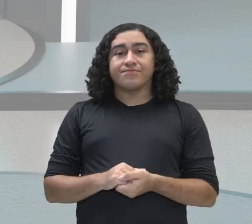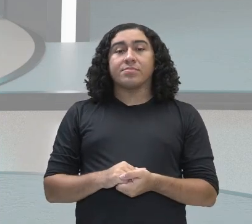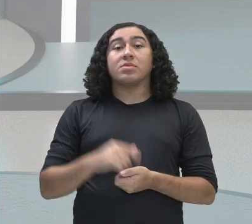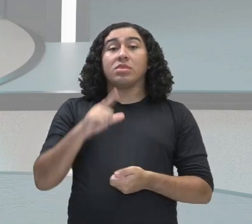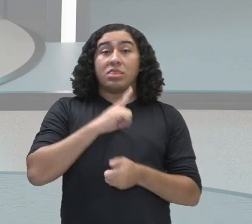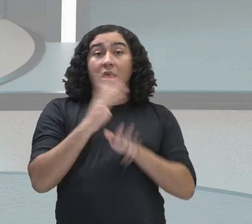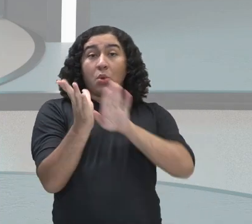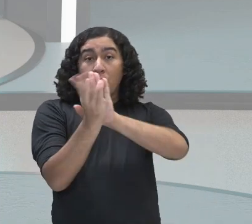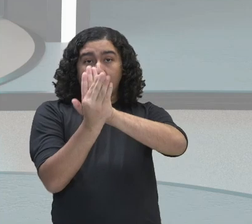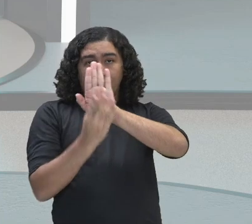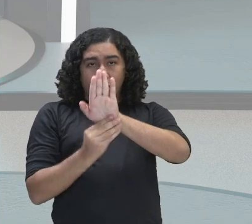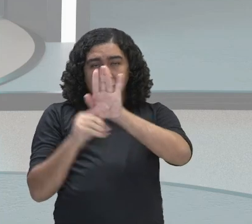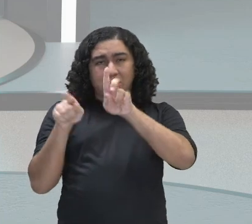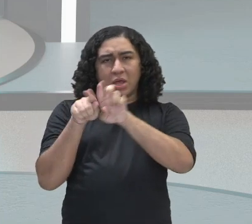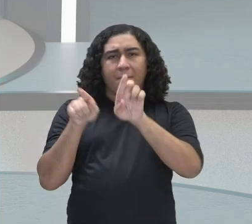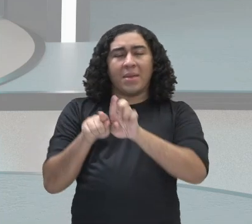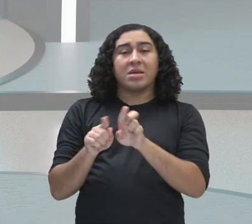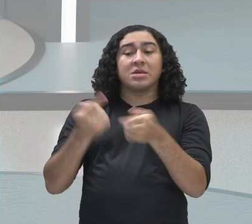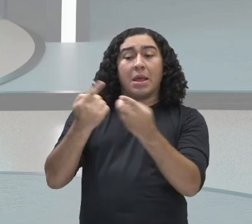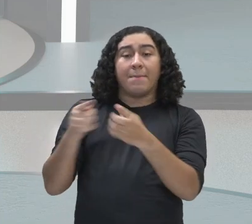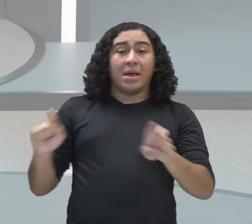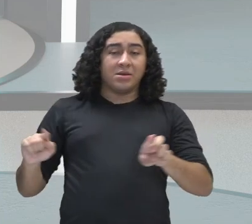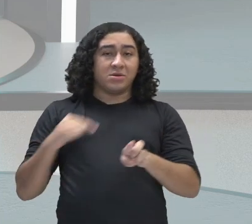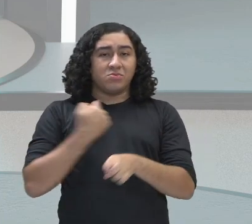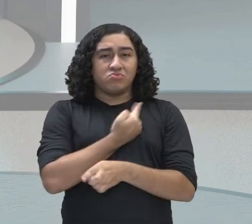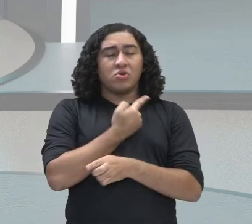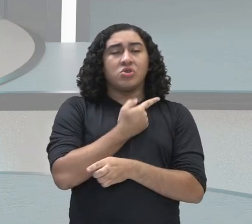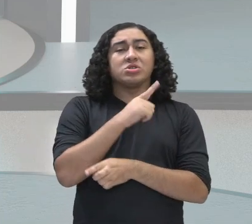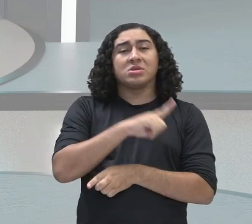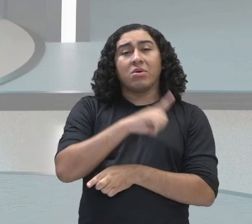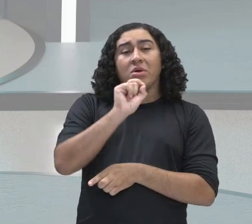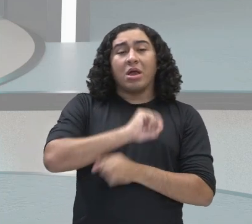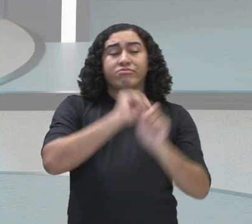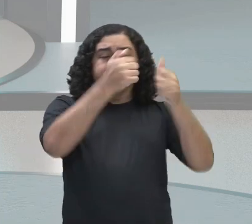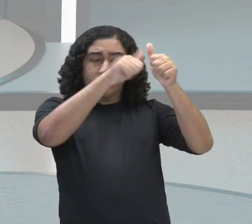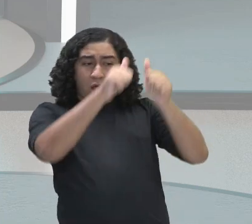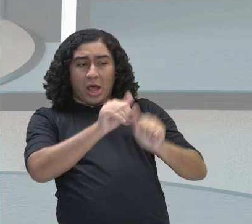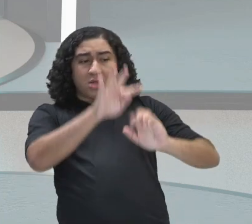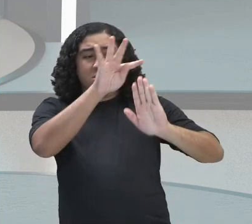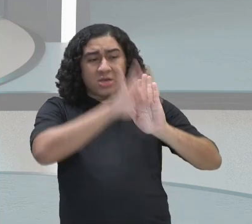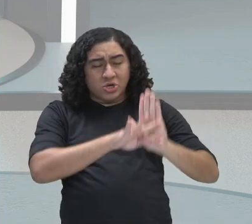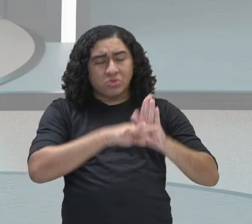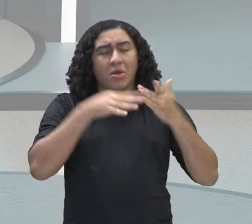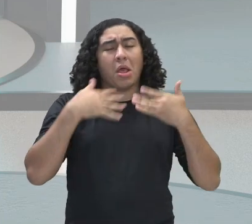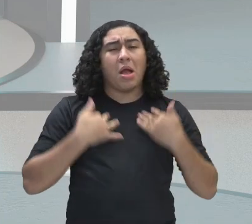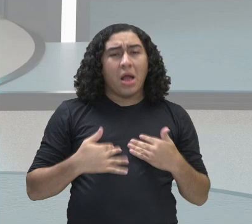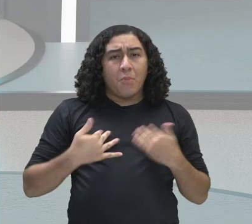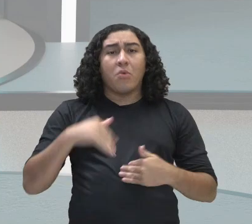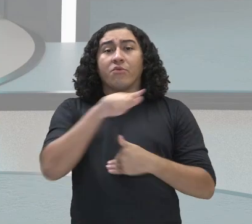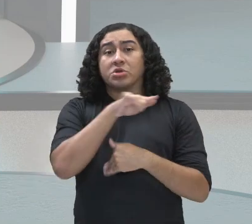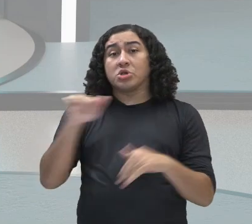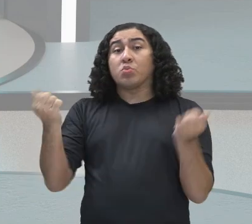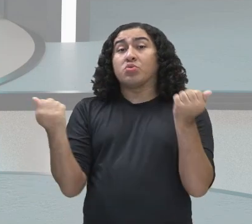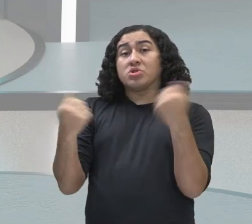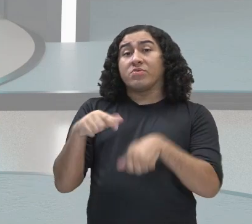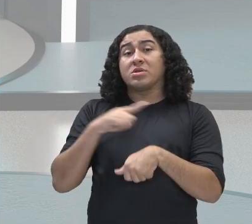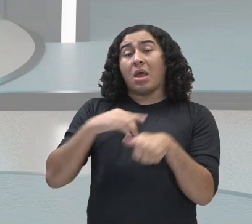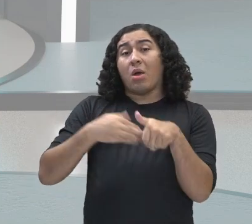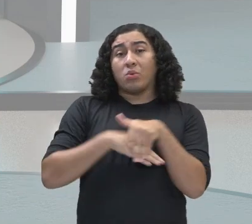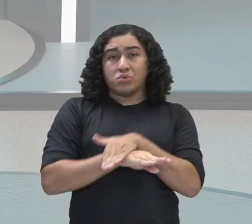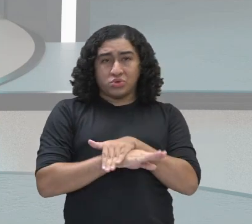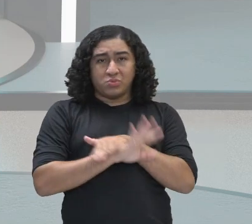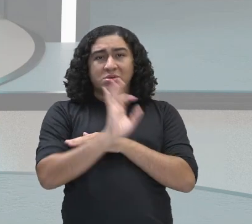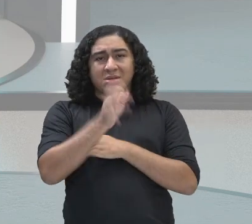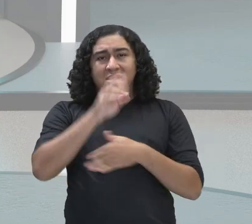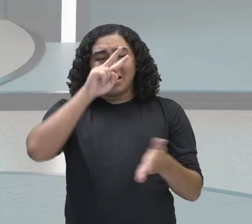gente vai ver, os tópicos gramaticais, nós vamos ir decifrando os textos devagarinho para que vocês possam ir se acostumando com isso.